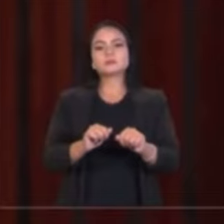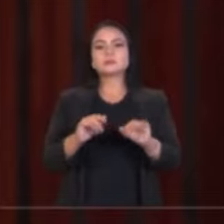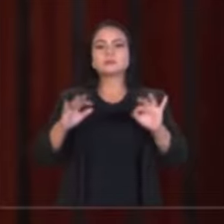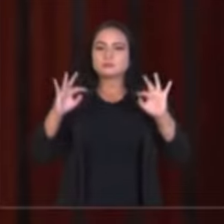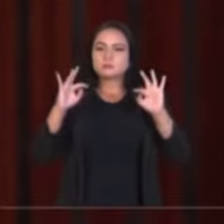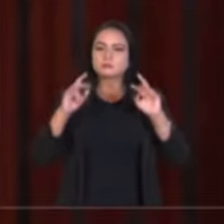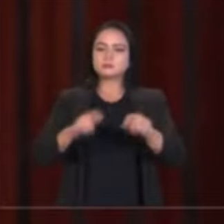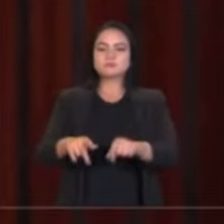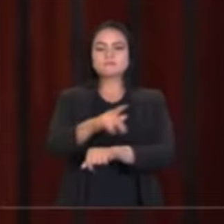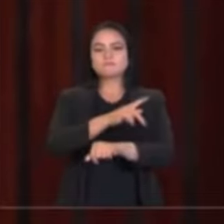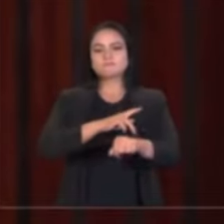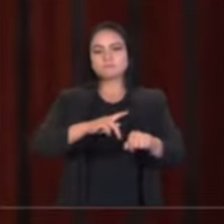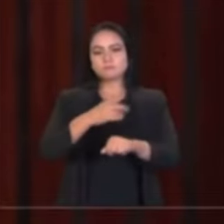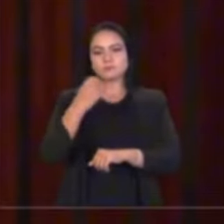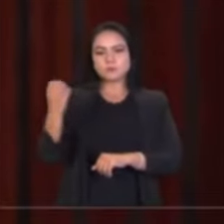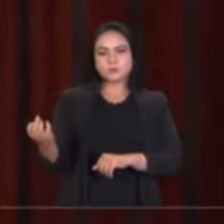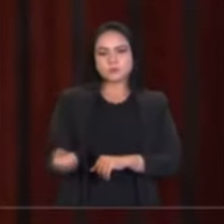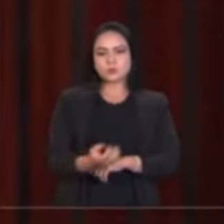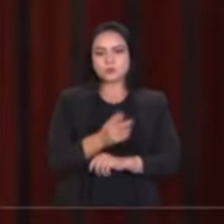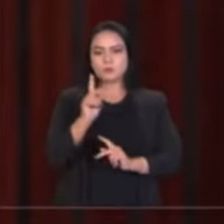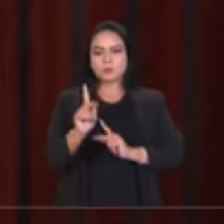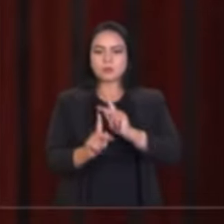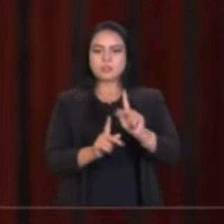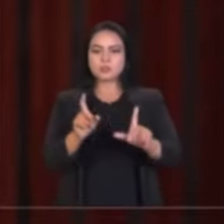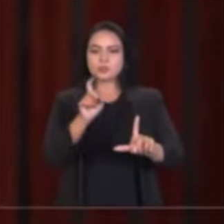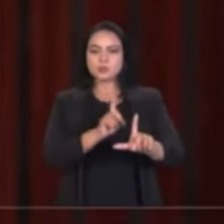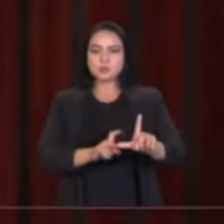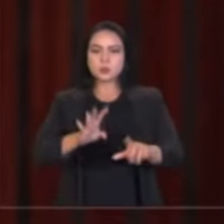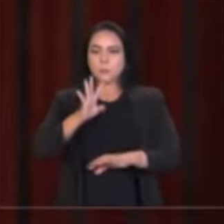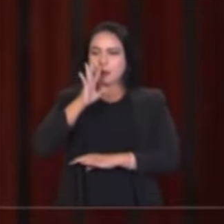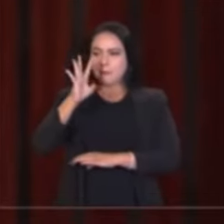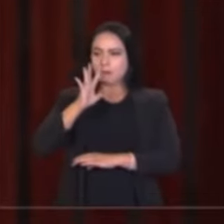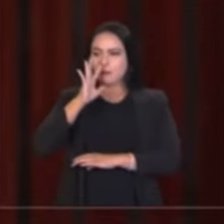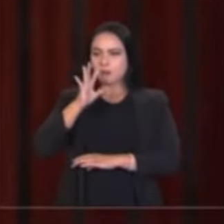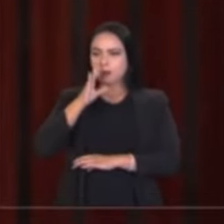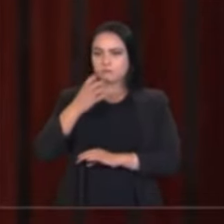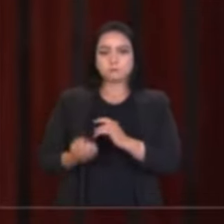todos os países onde o novo populismo digital extremista surgiu.